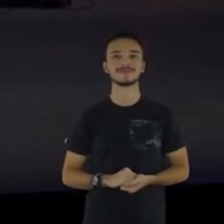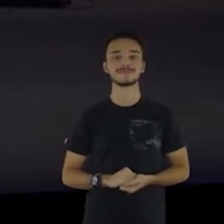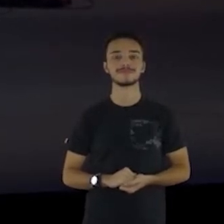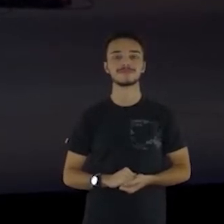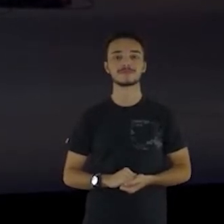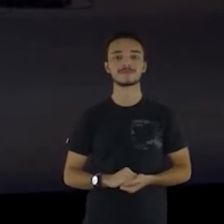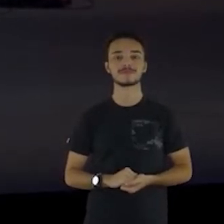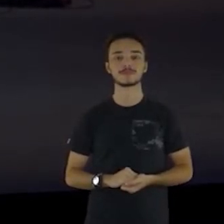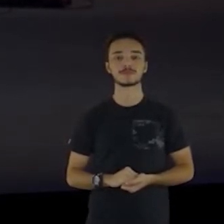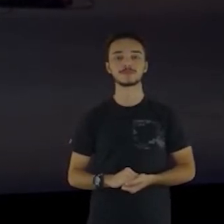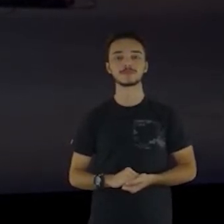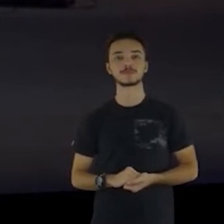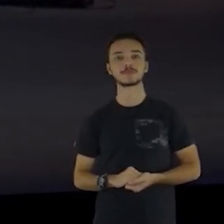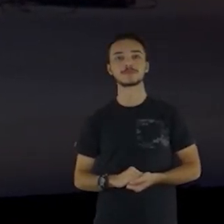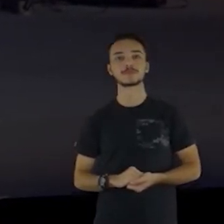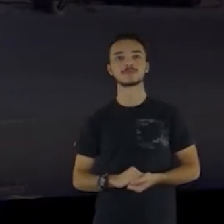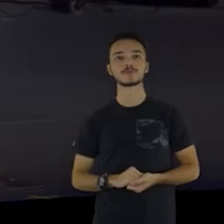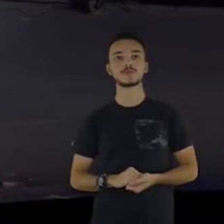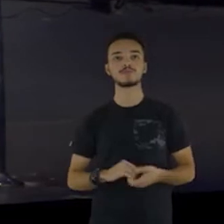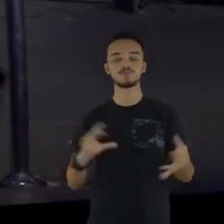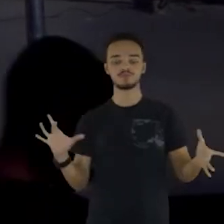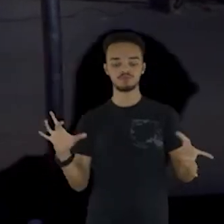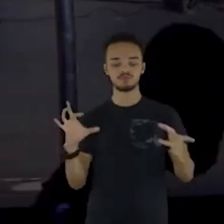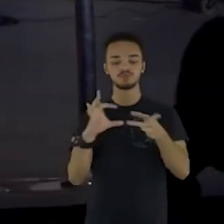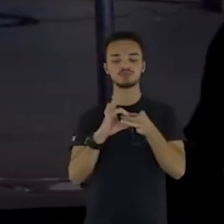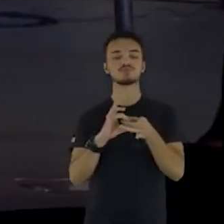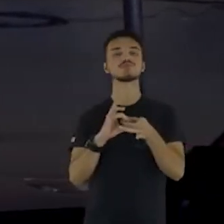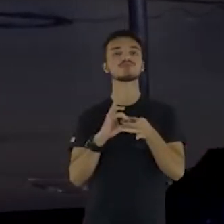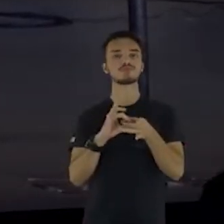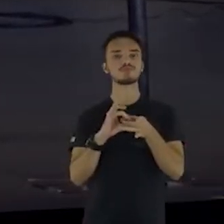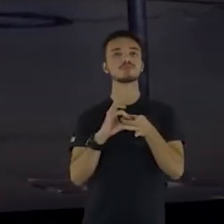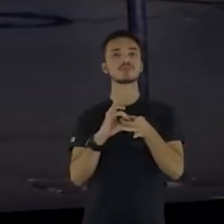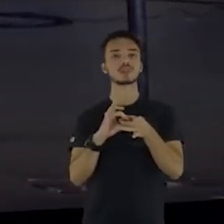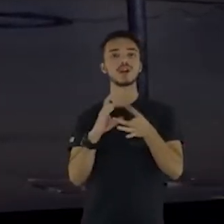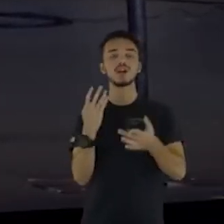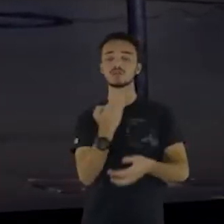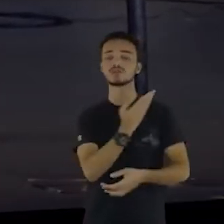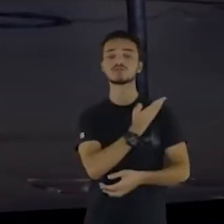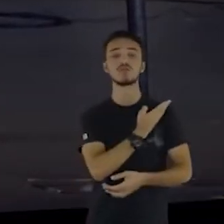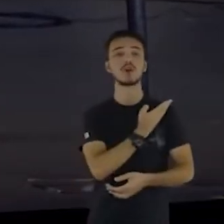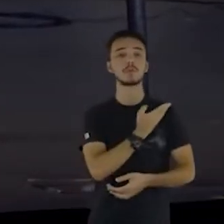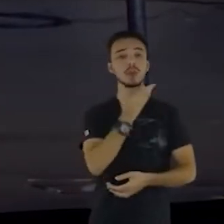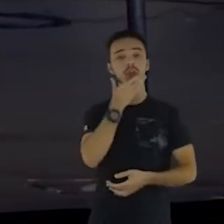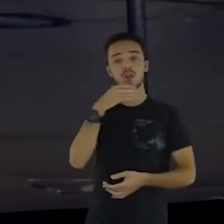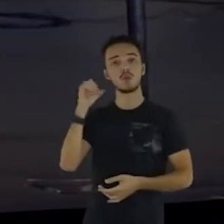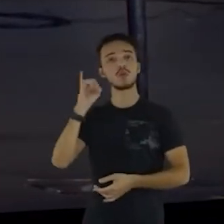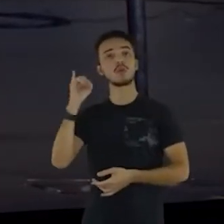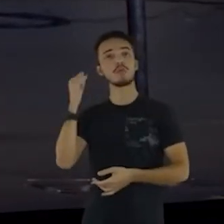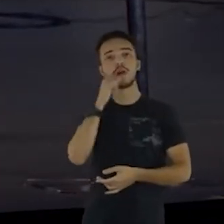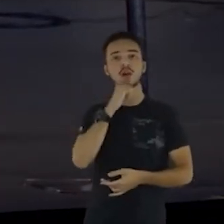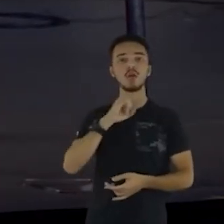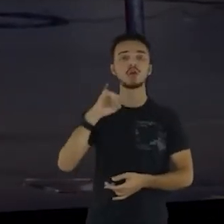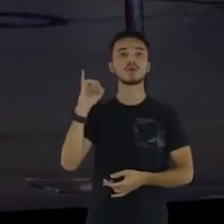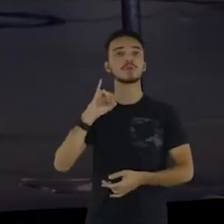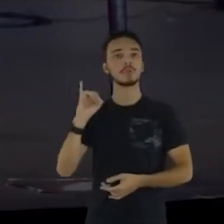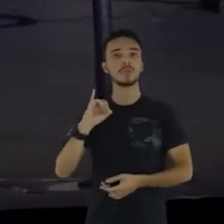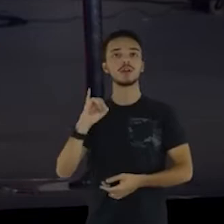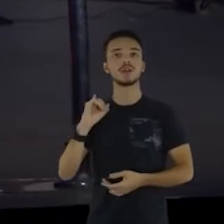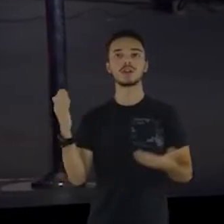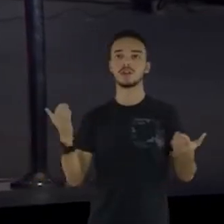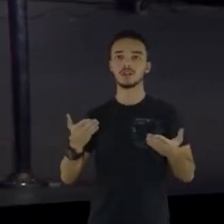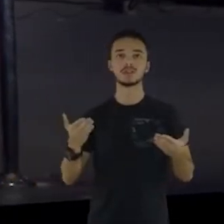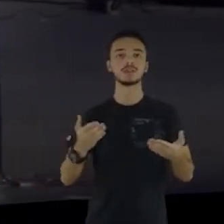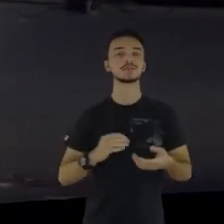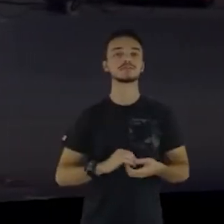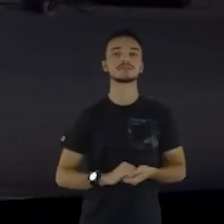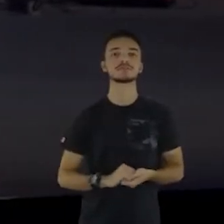um com o corpo de Cristo, com seus irmãos. A palavra de Deus fala